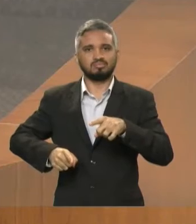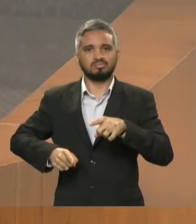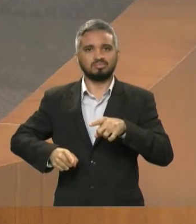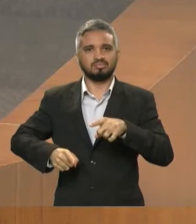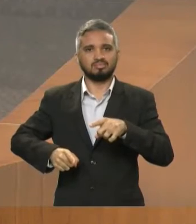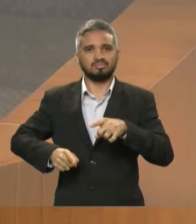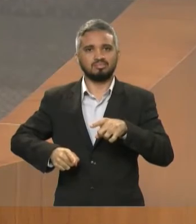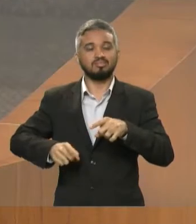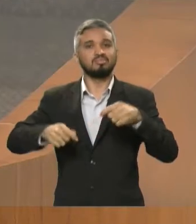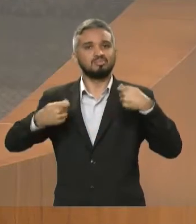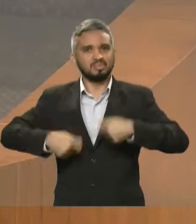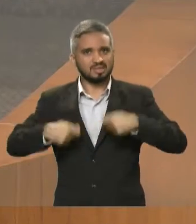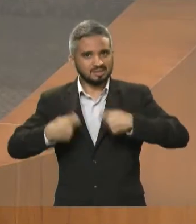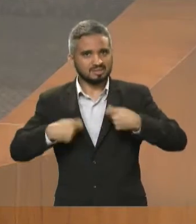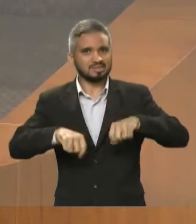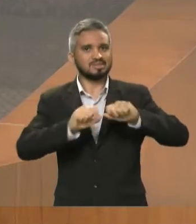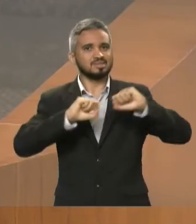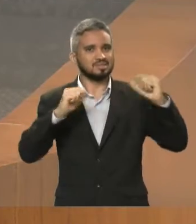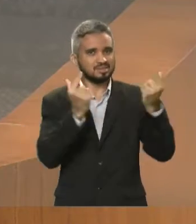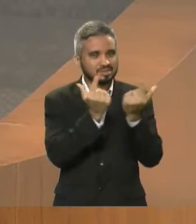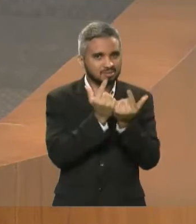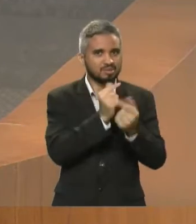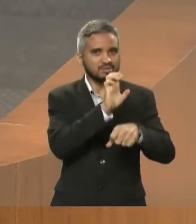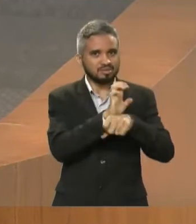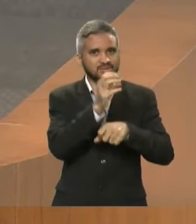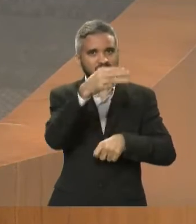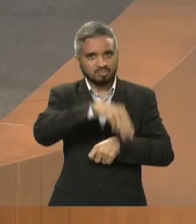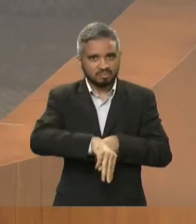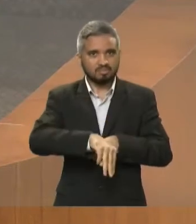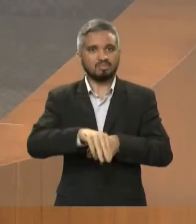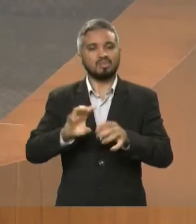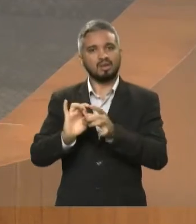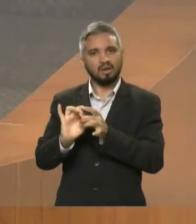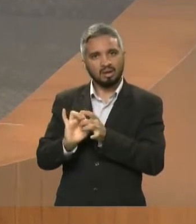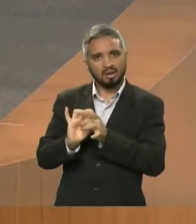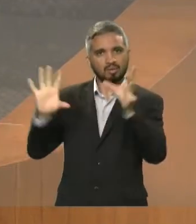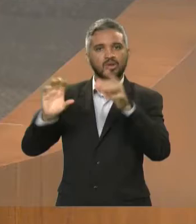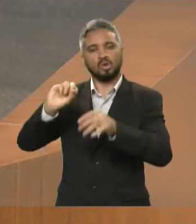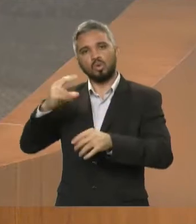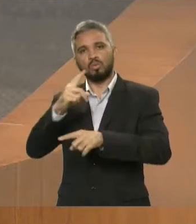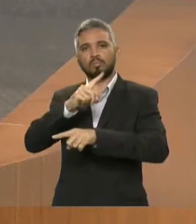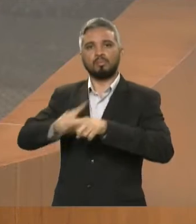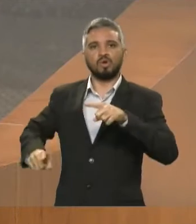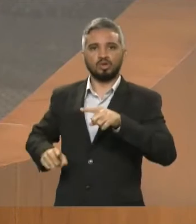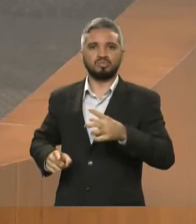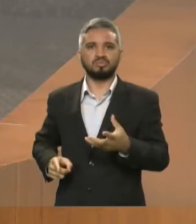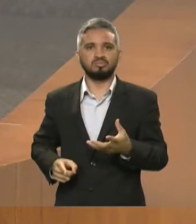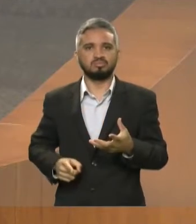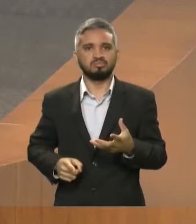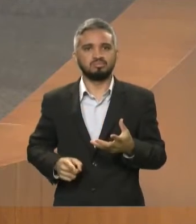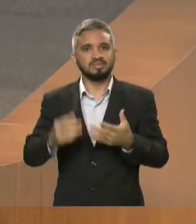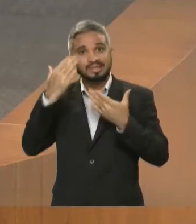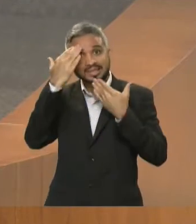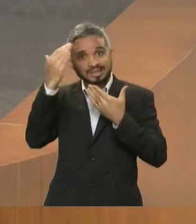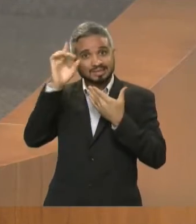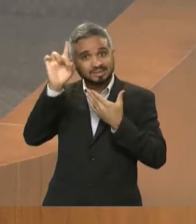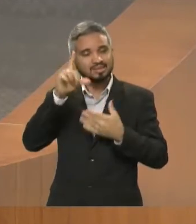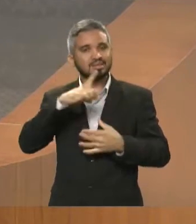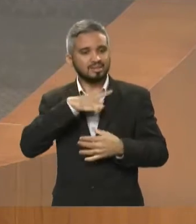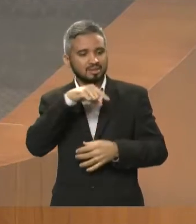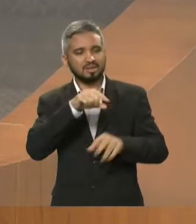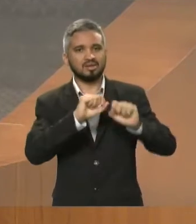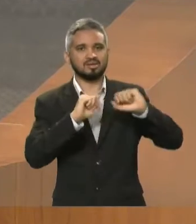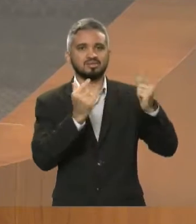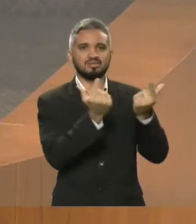O autoritarismo, os desvaneios, as loucuras e tudo que o governador Flávio Dino quiser